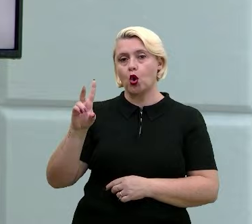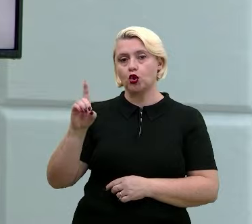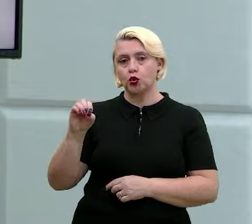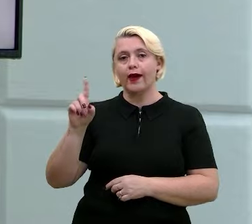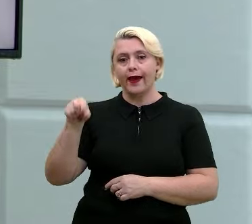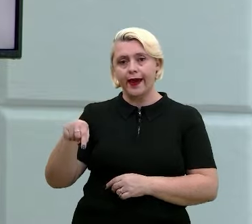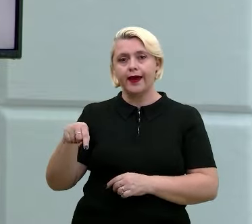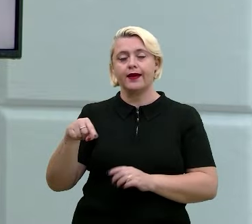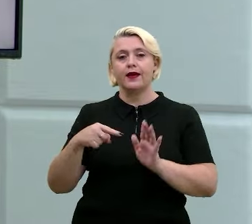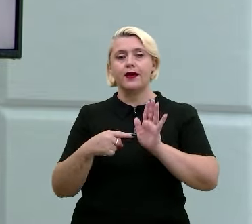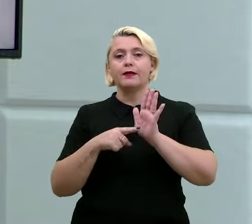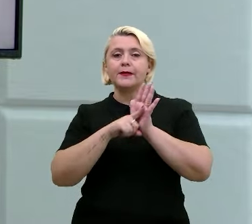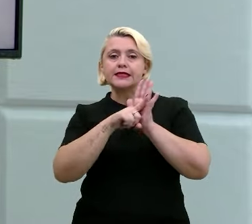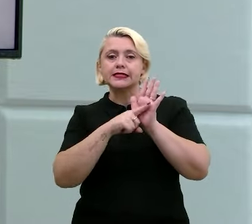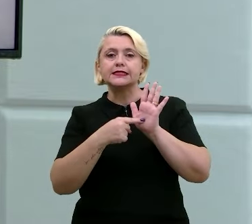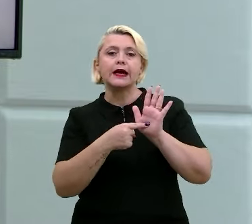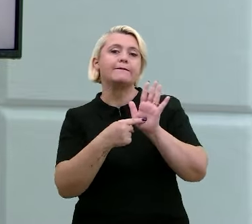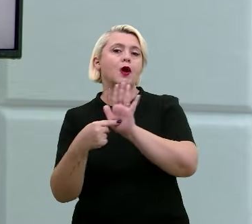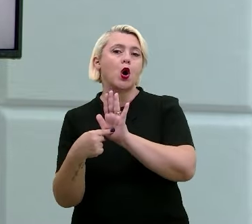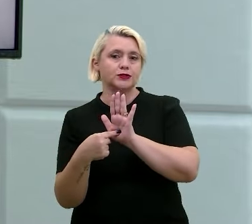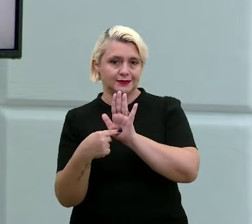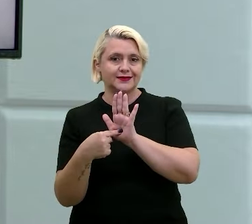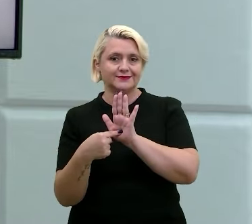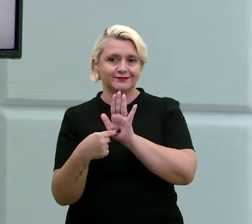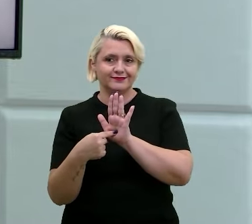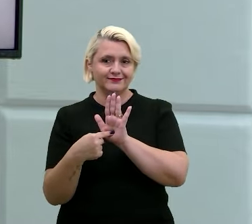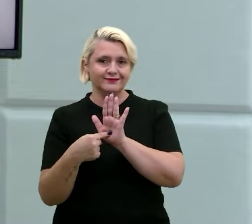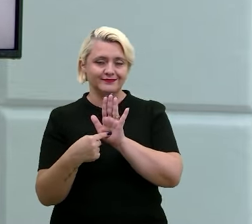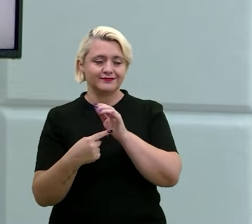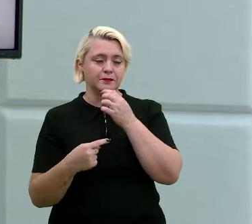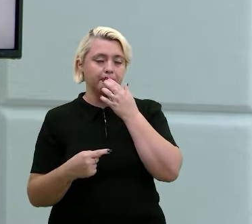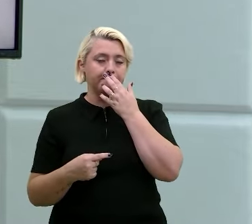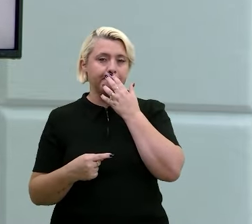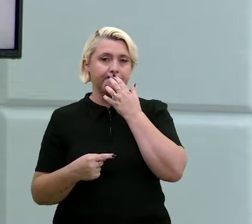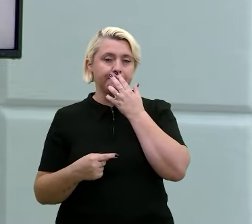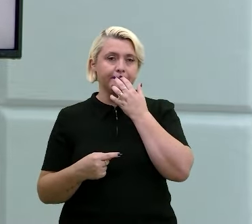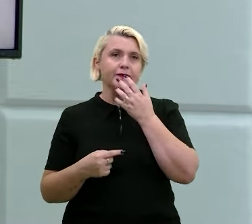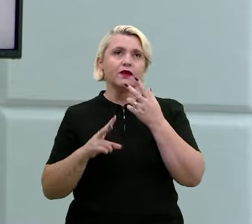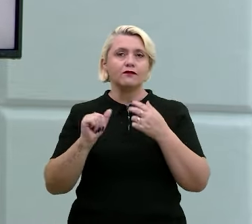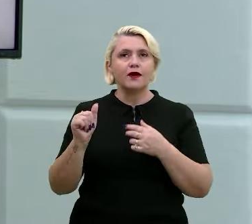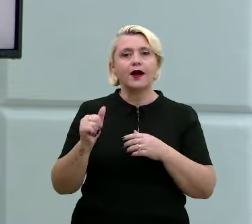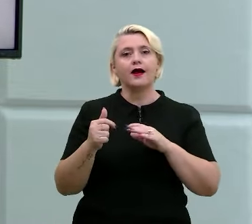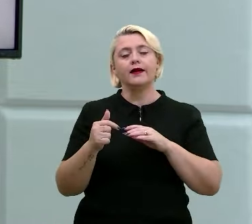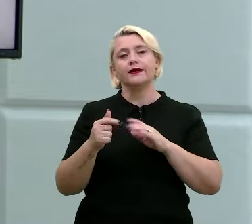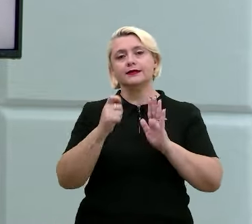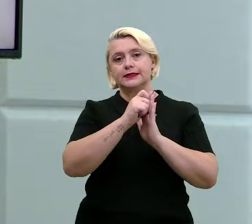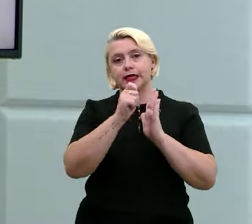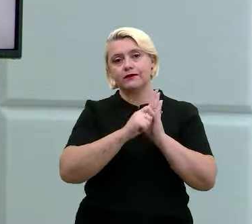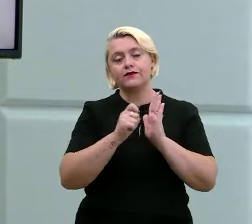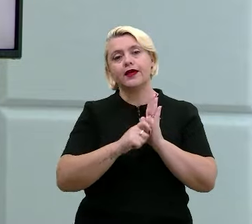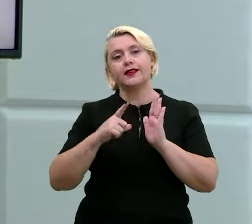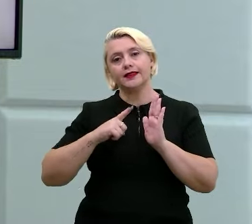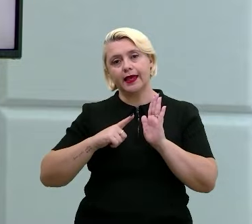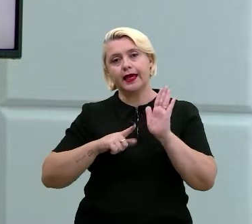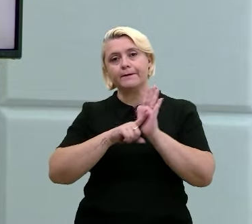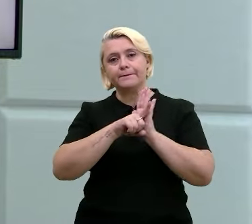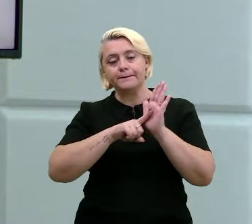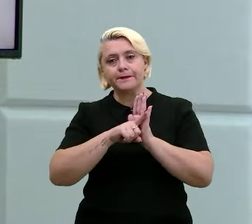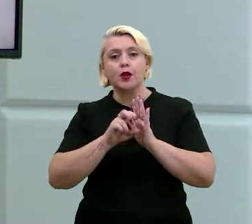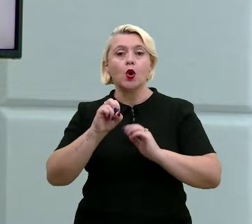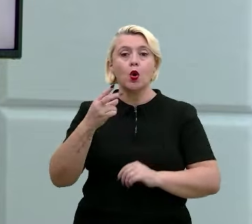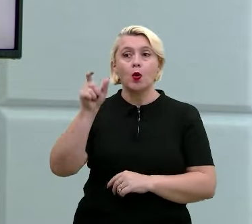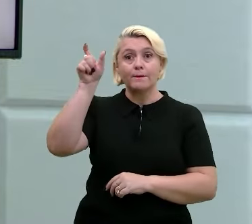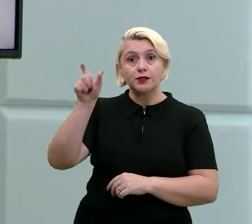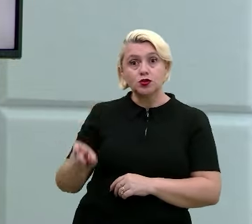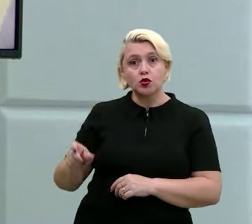vai citar um estudo realizado, ou você vai citar um argumento de autoridade, um especialista